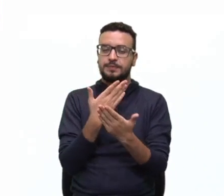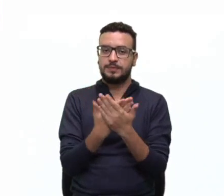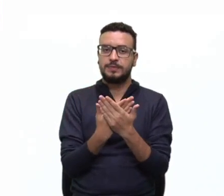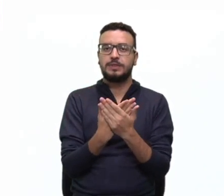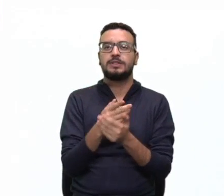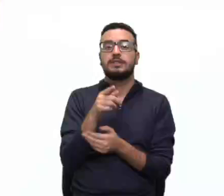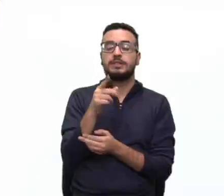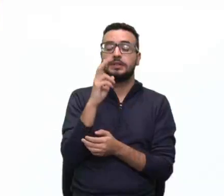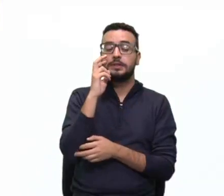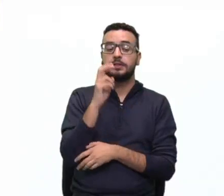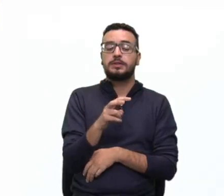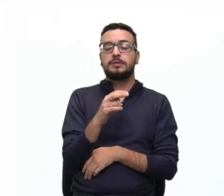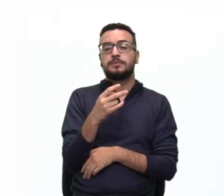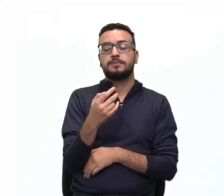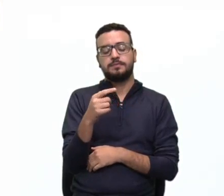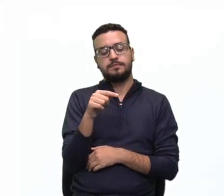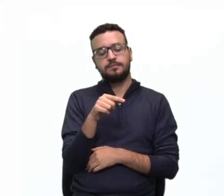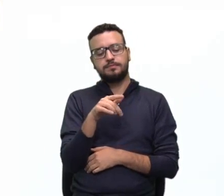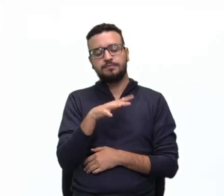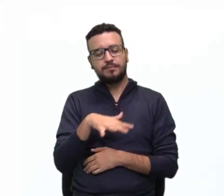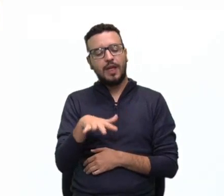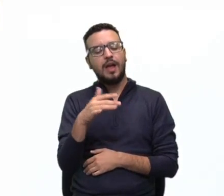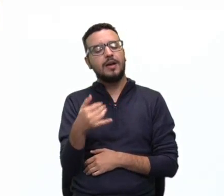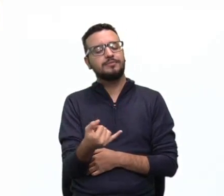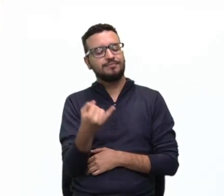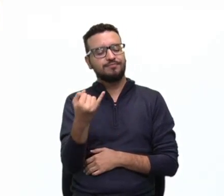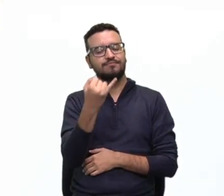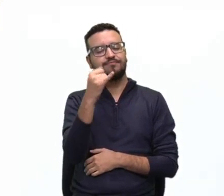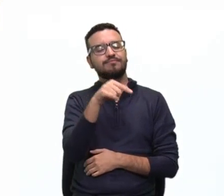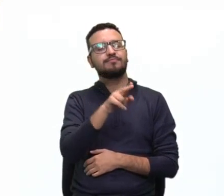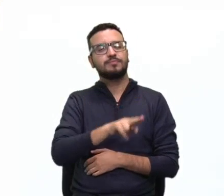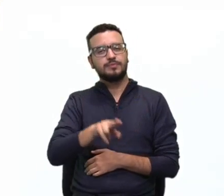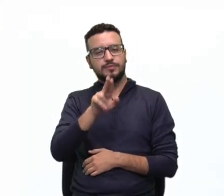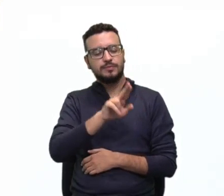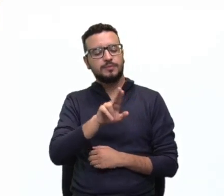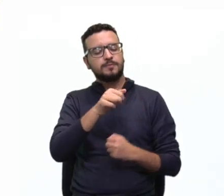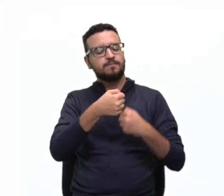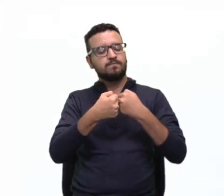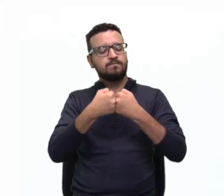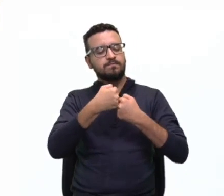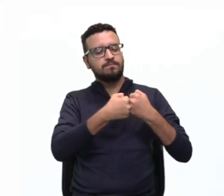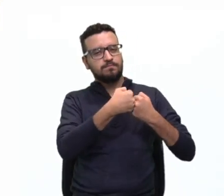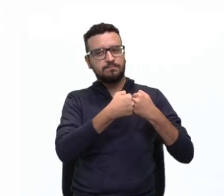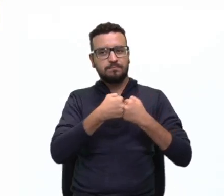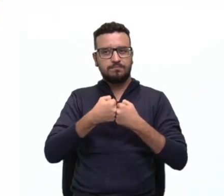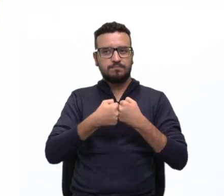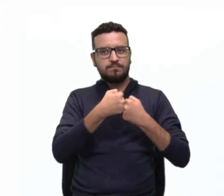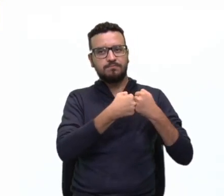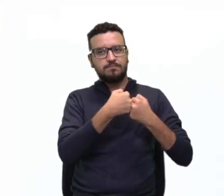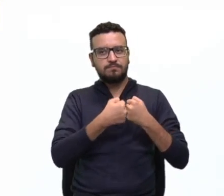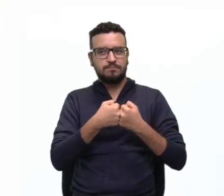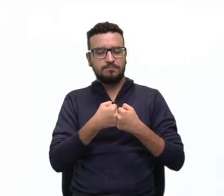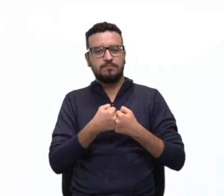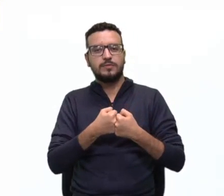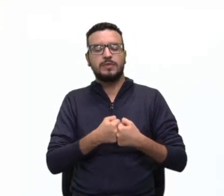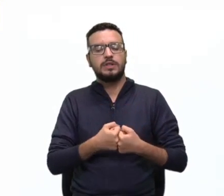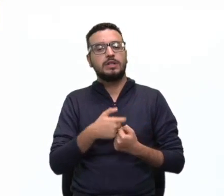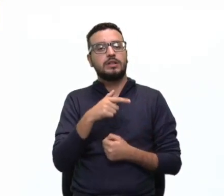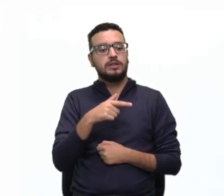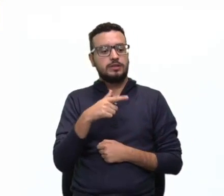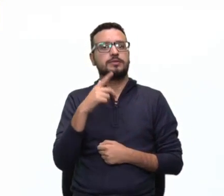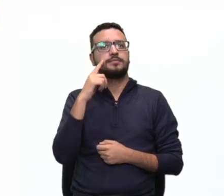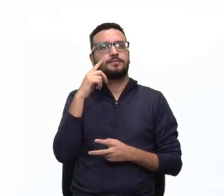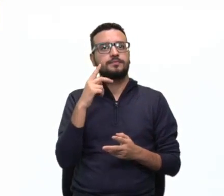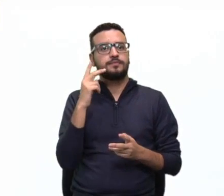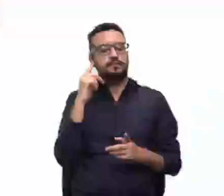encontrar a importância disso para a sua profissão. É o que eu falei lá na primeira teleaula. Você tem que encontrar a importância da anatomia